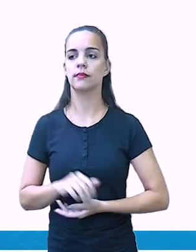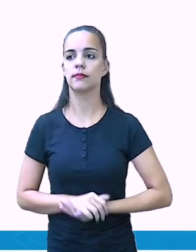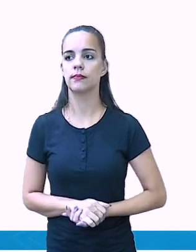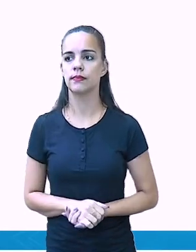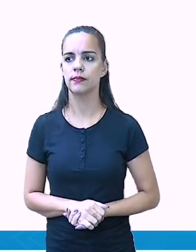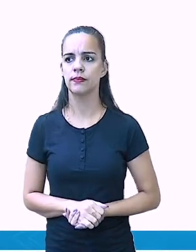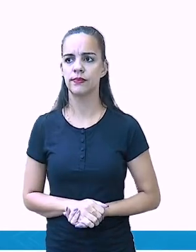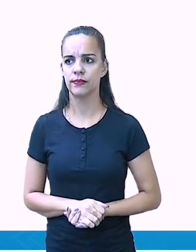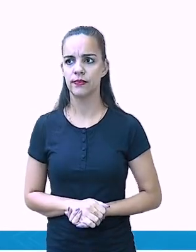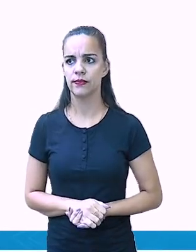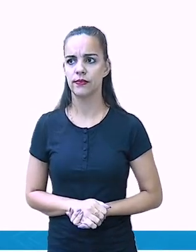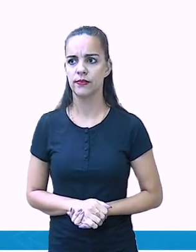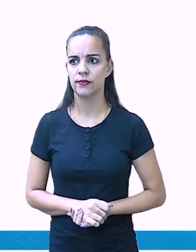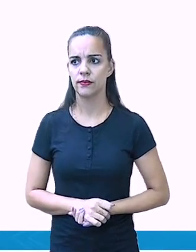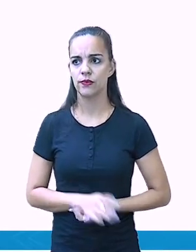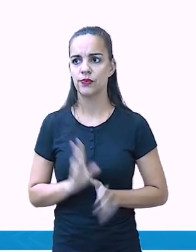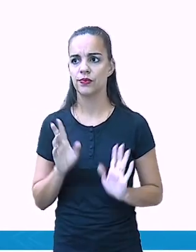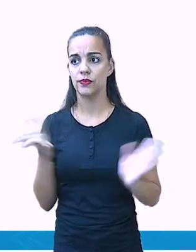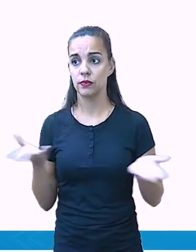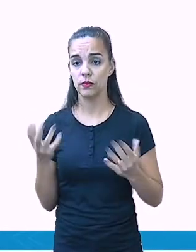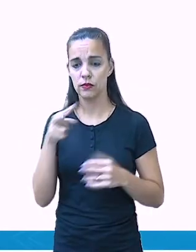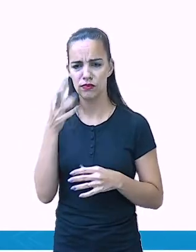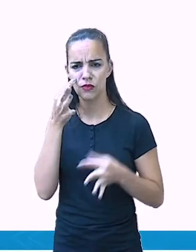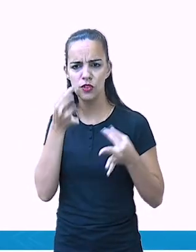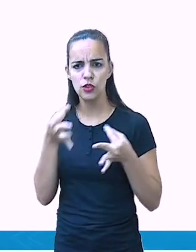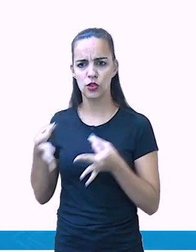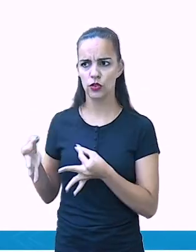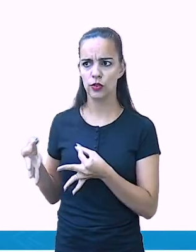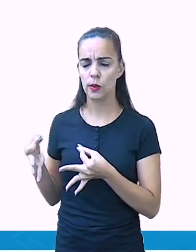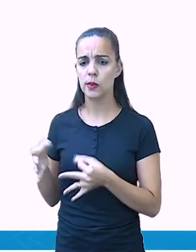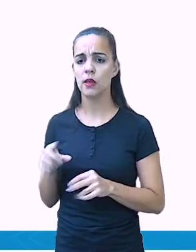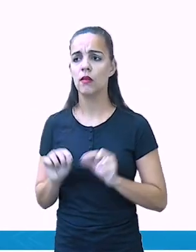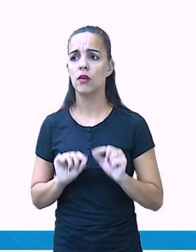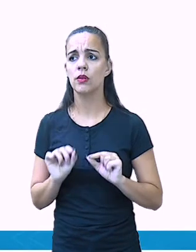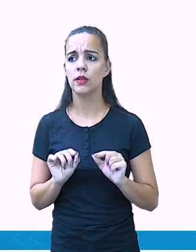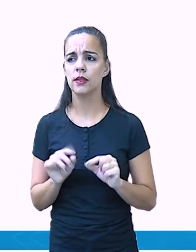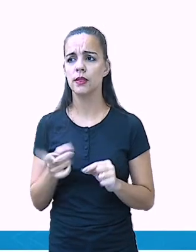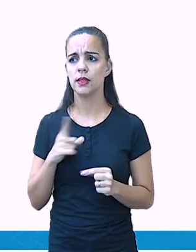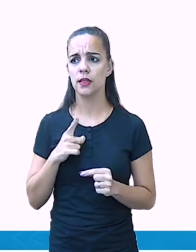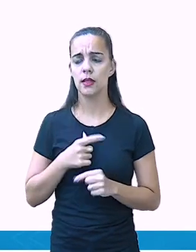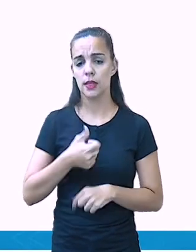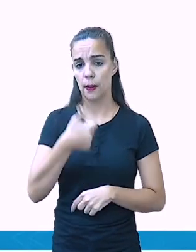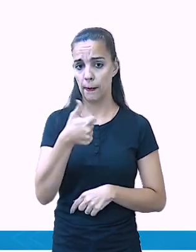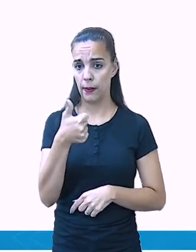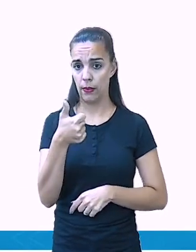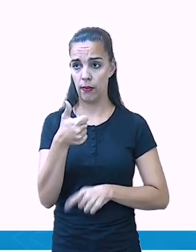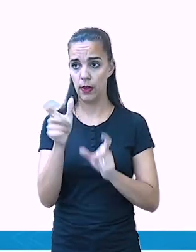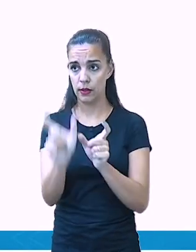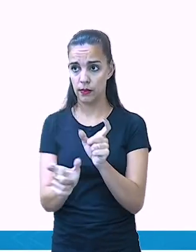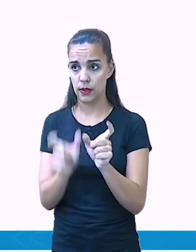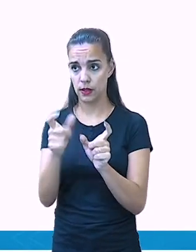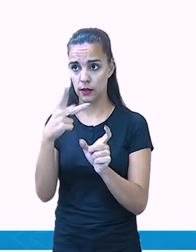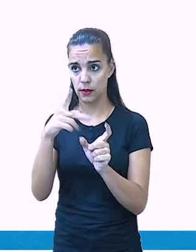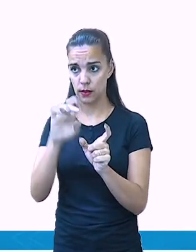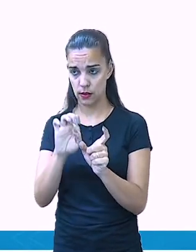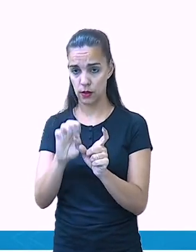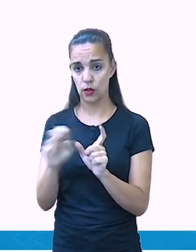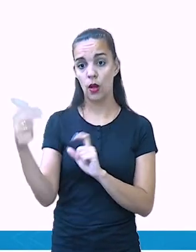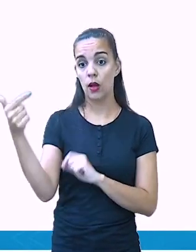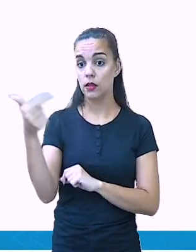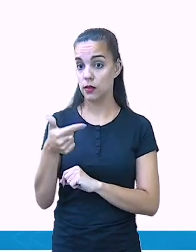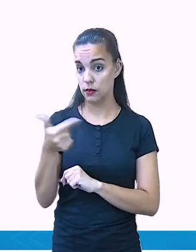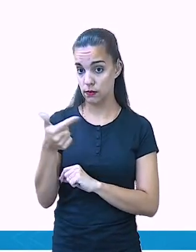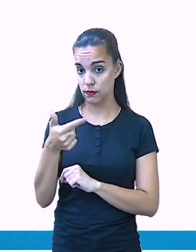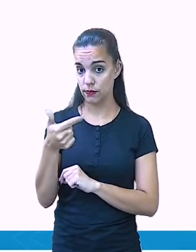Eu gostaria que aqui vocês já observassem que a gente tem a primeira sílaba, que é o pé, a gente tem a